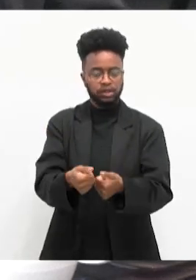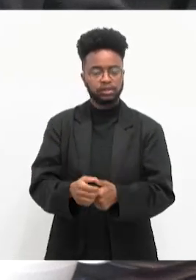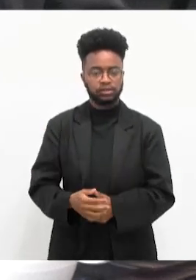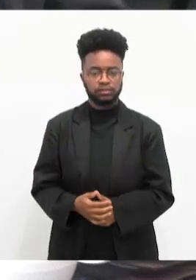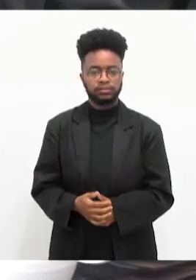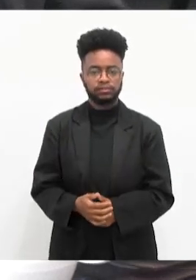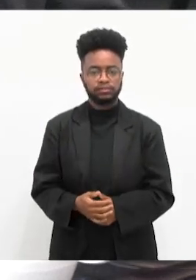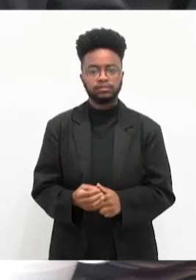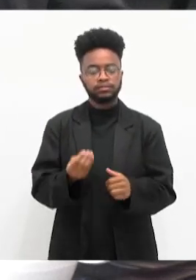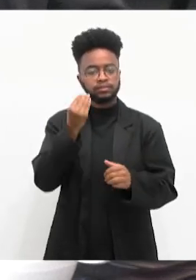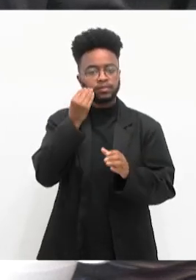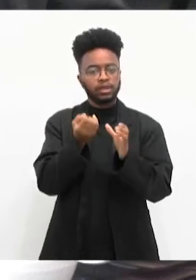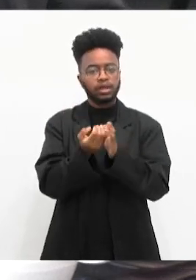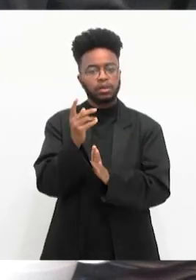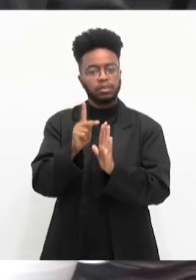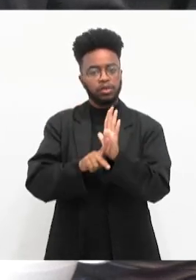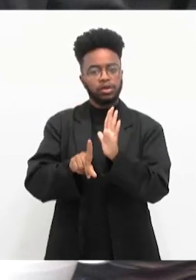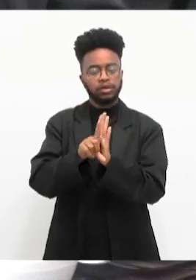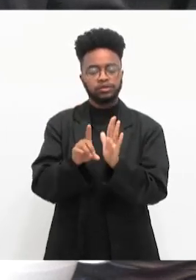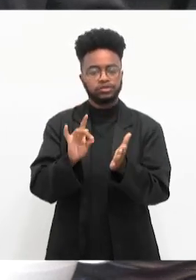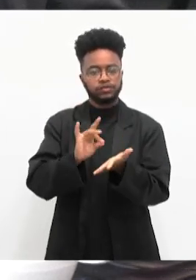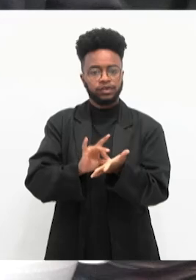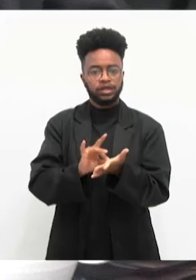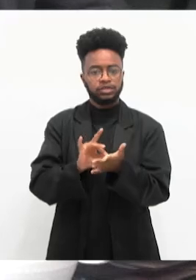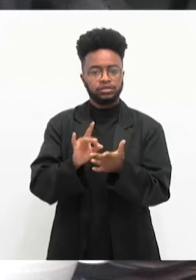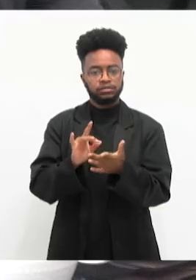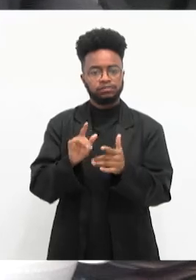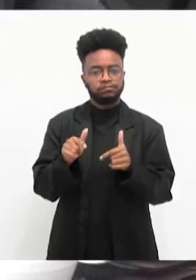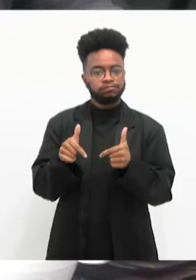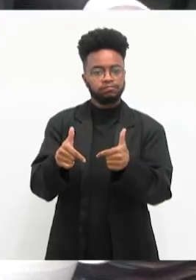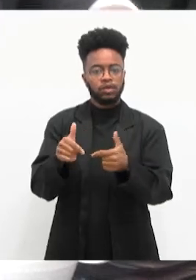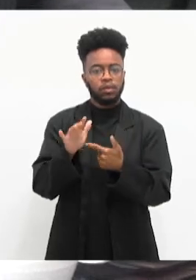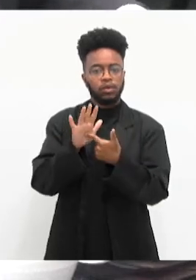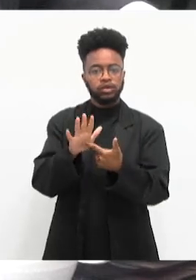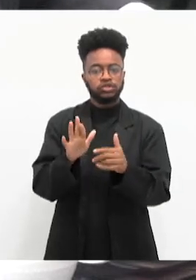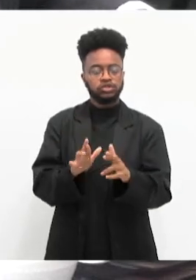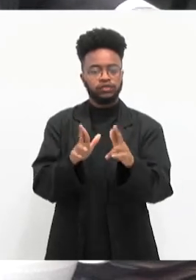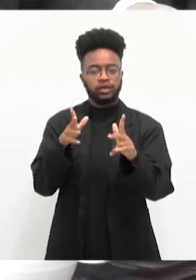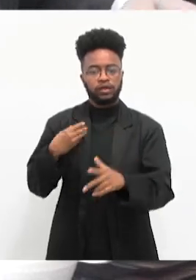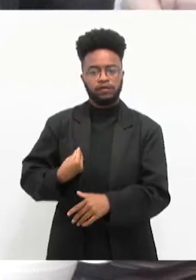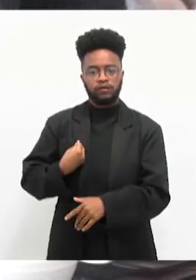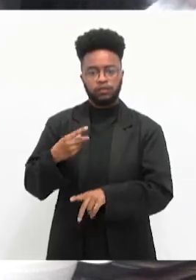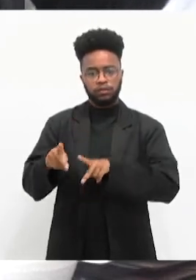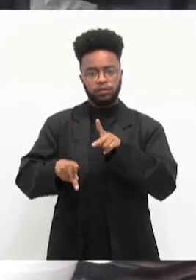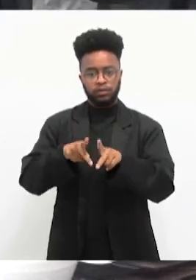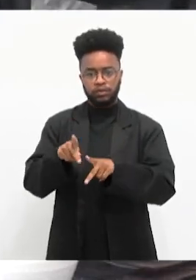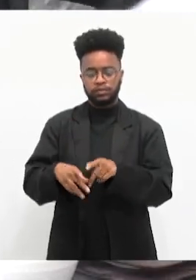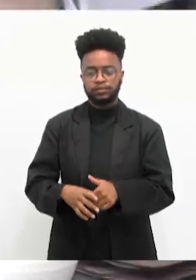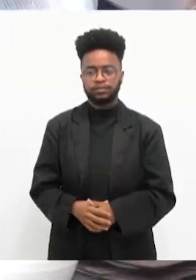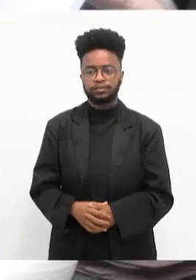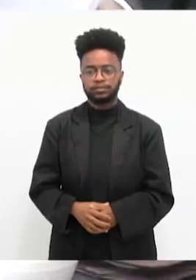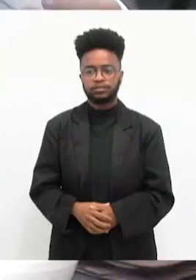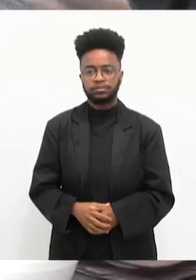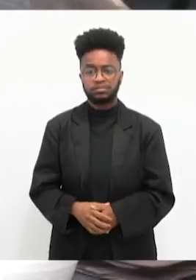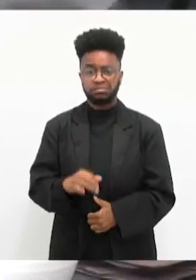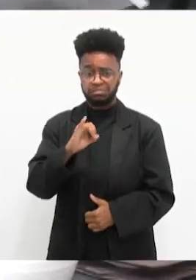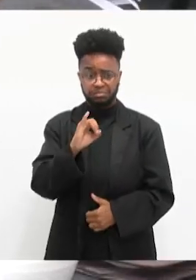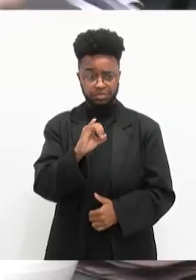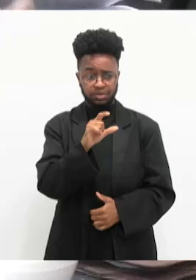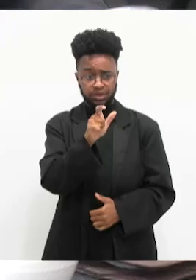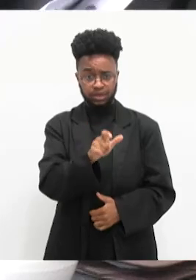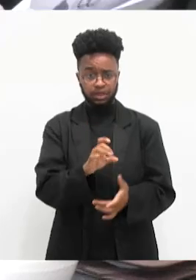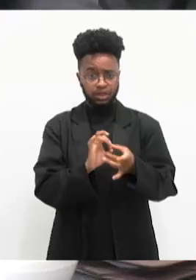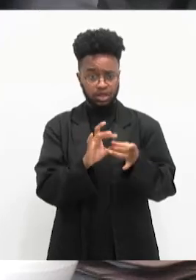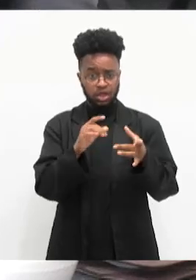de projetos de lei que, de fato, façam diferença na vida da população e não... Se Vossa Excelência me permite, queria fazer aqui um